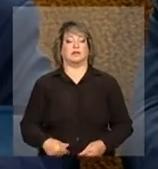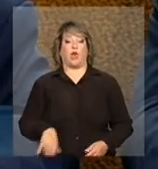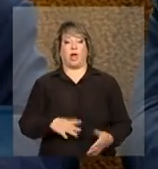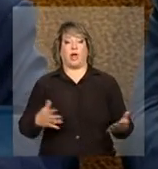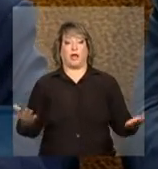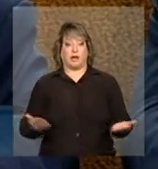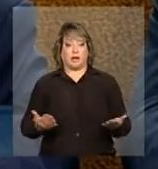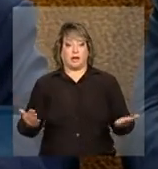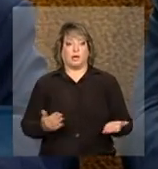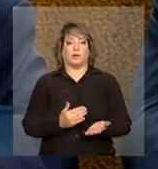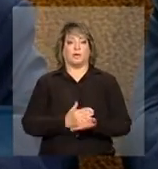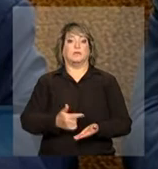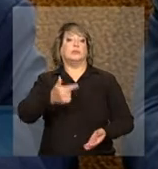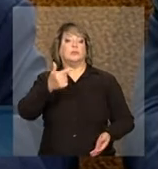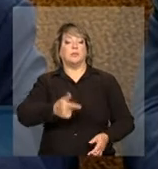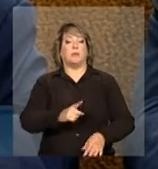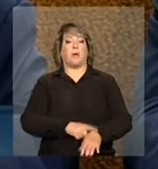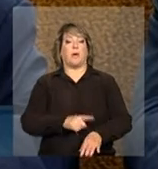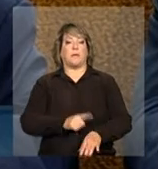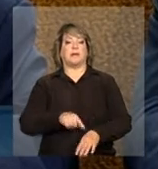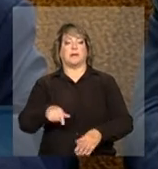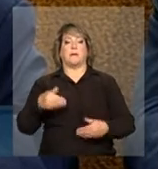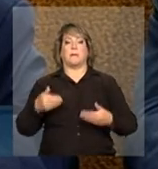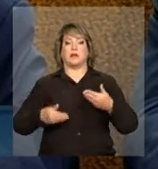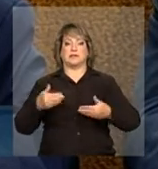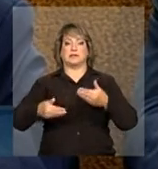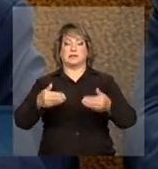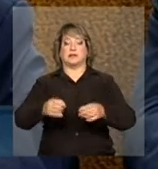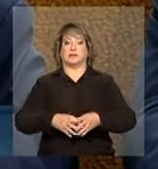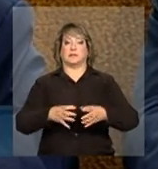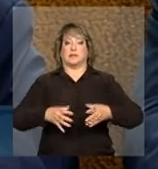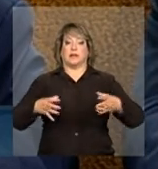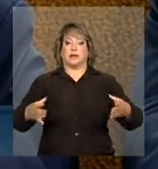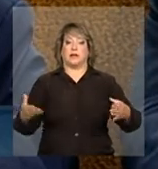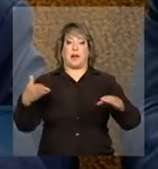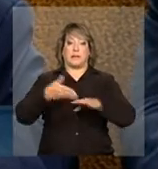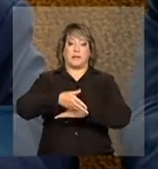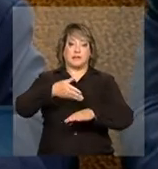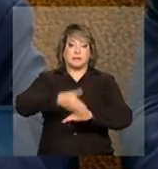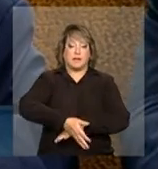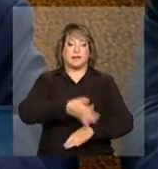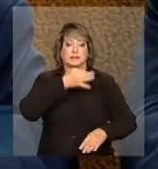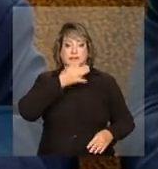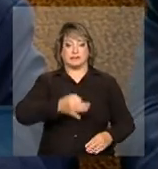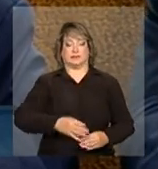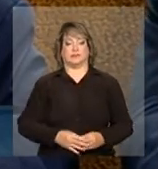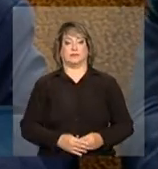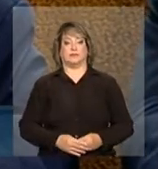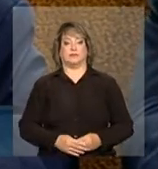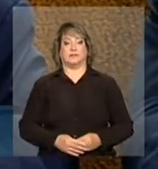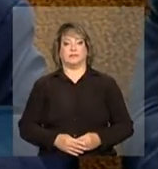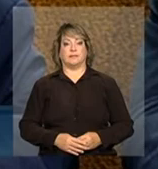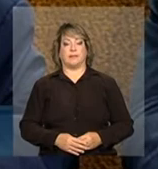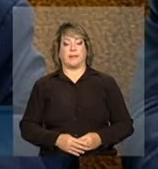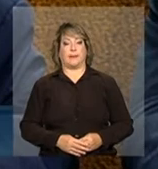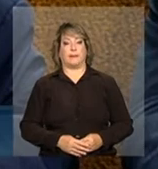desse processo de ampliação da participação, a partir